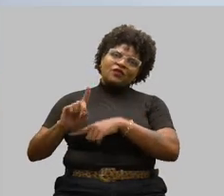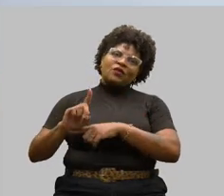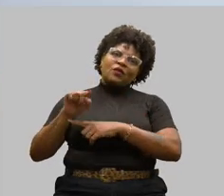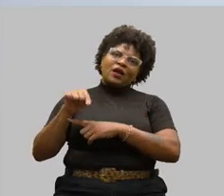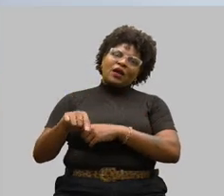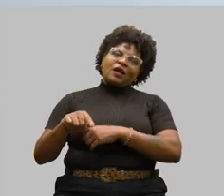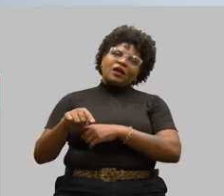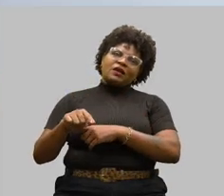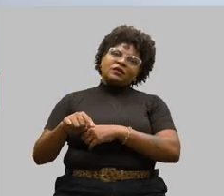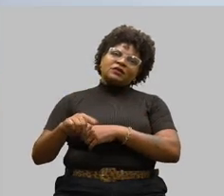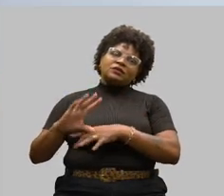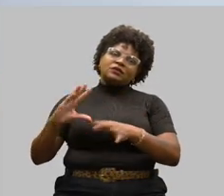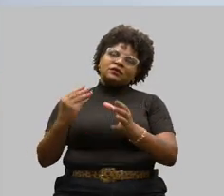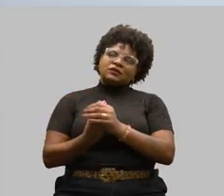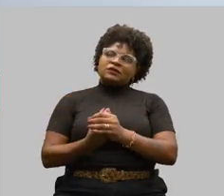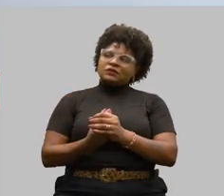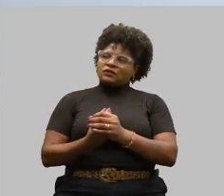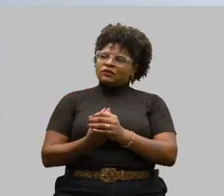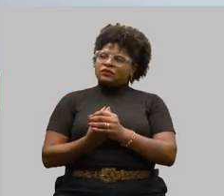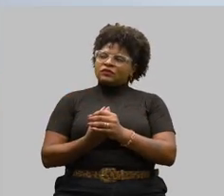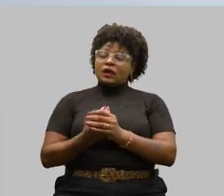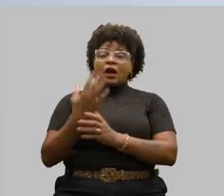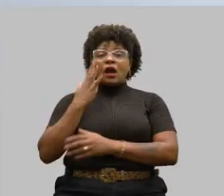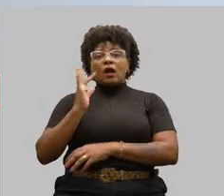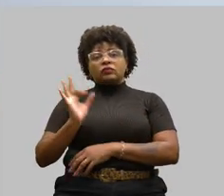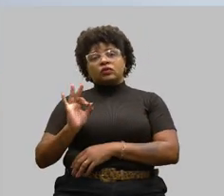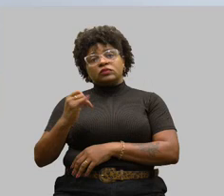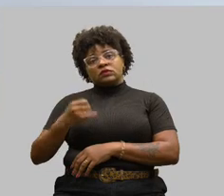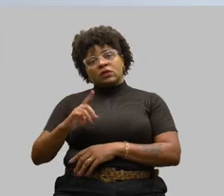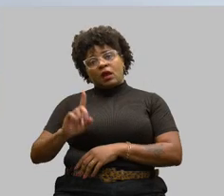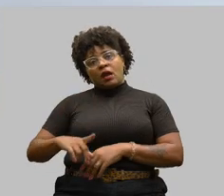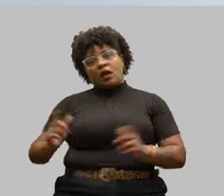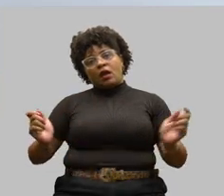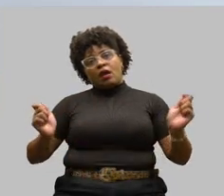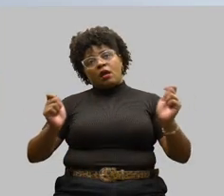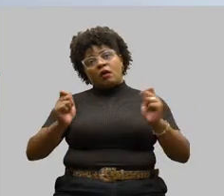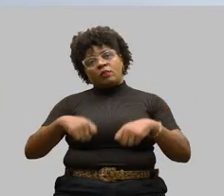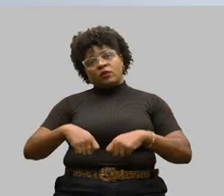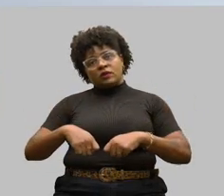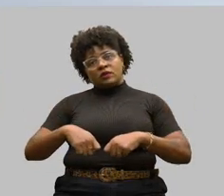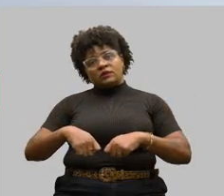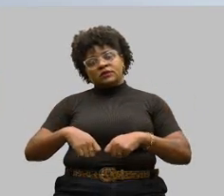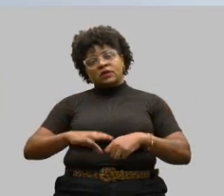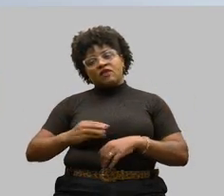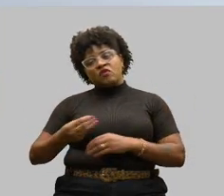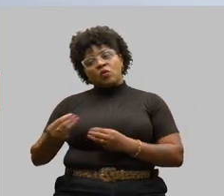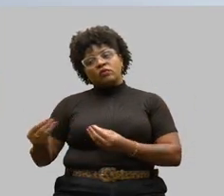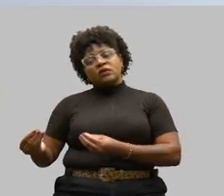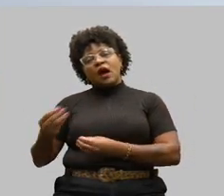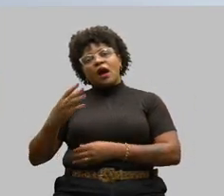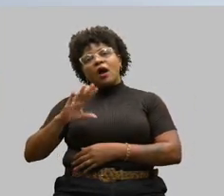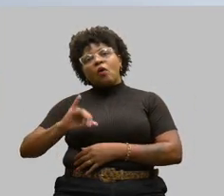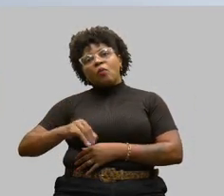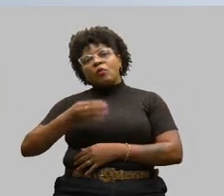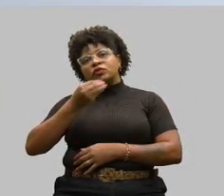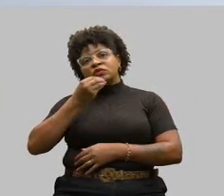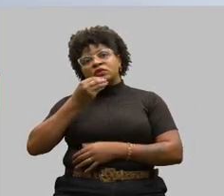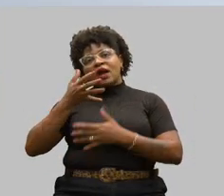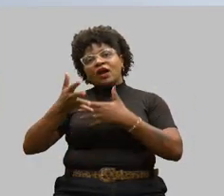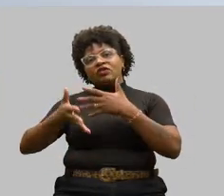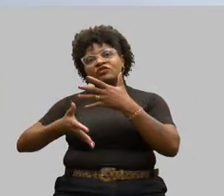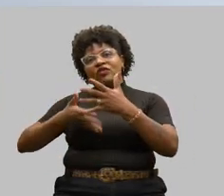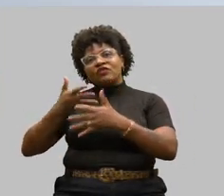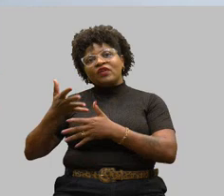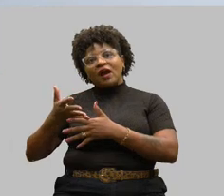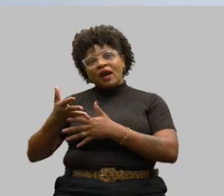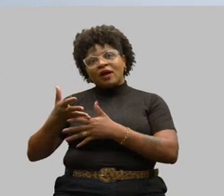de inclusão eu não sei se seria possível dar a voz ao Henry ou agora ou mais tarde como vocês